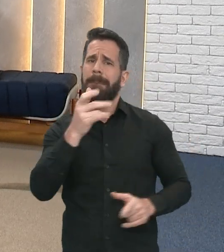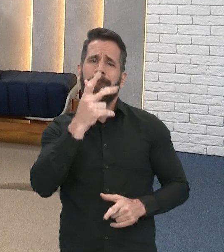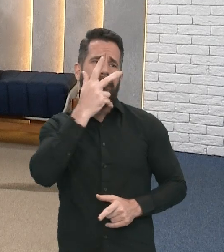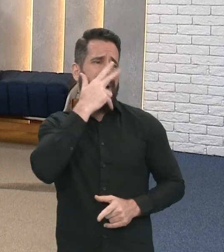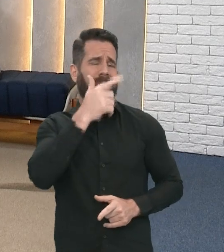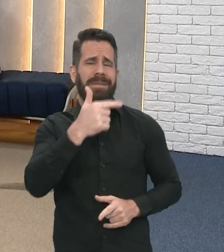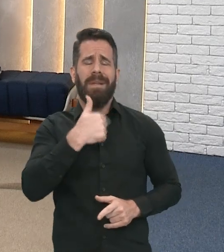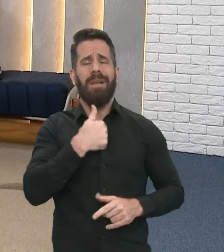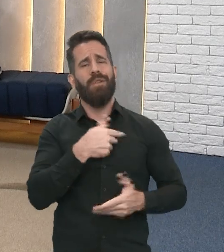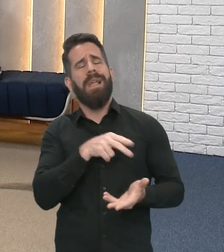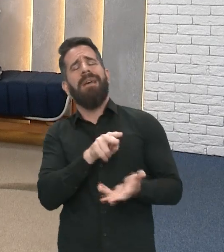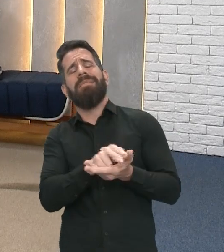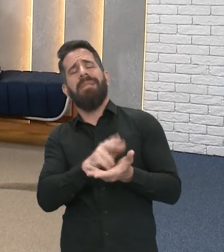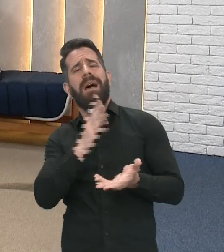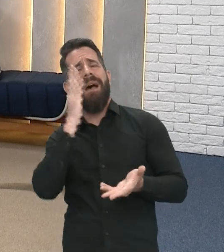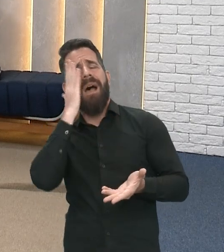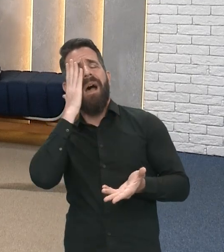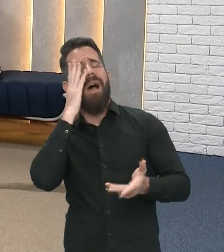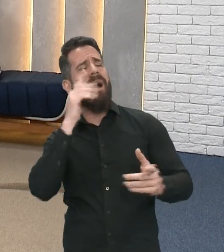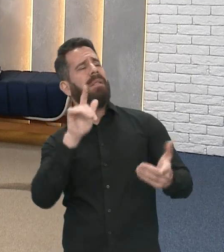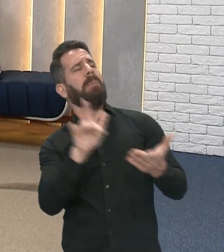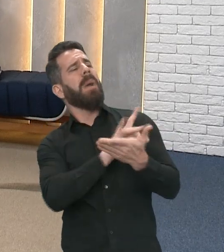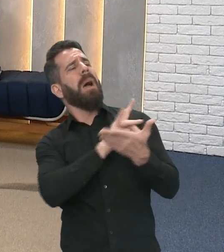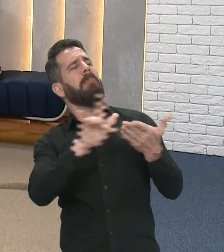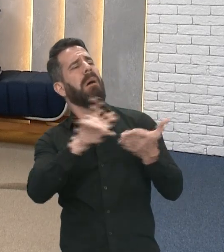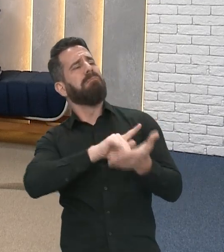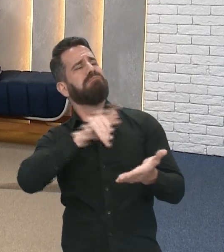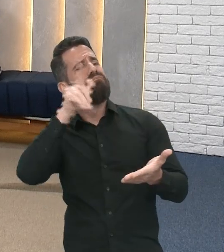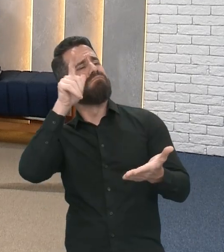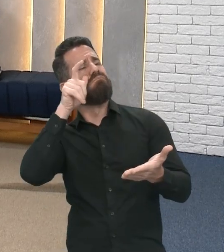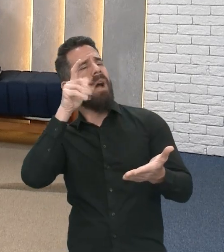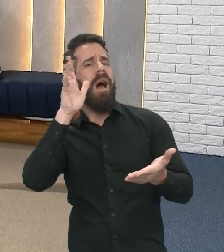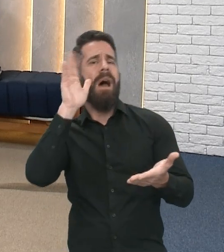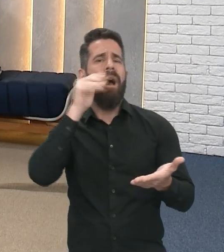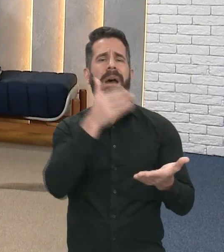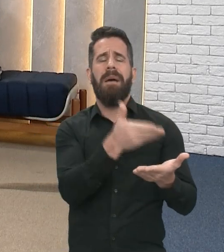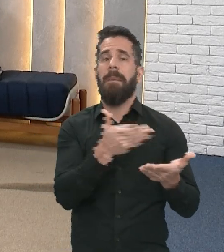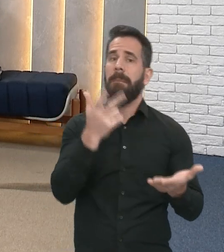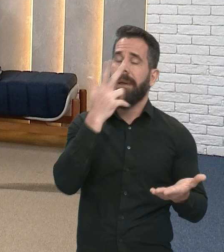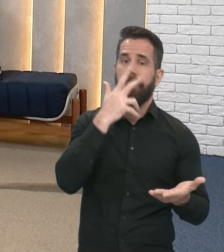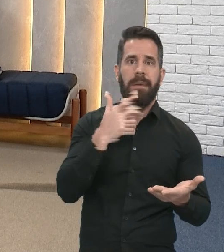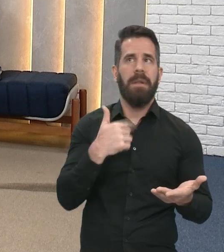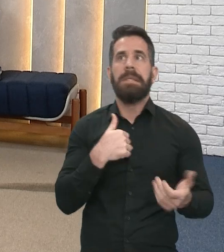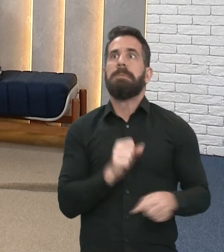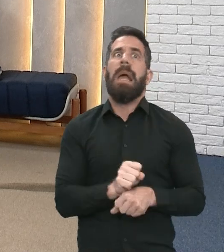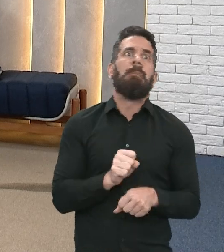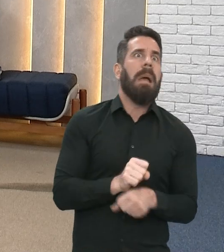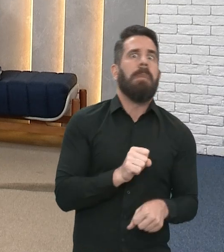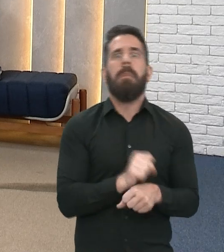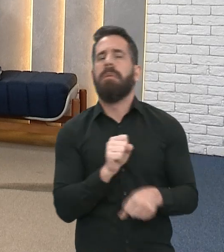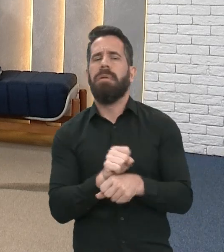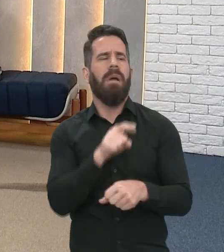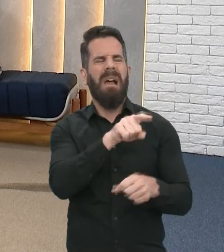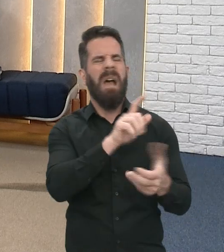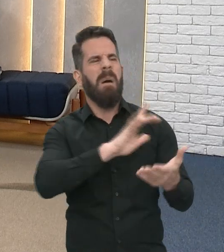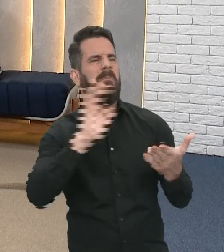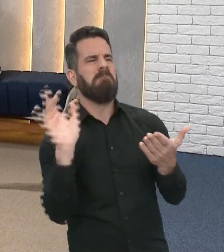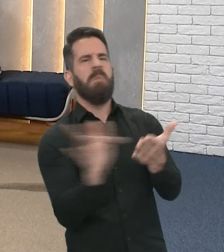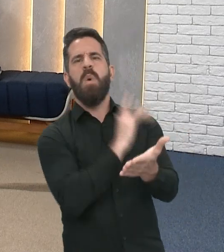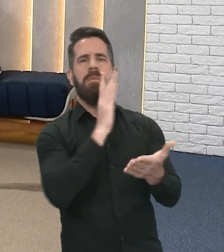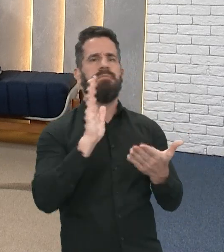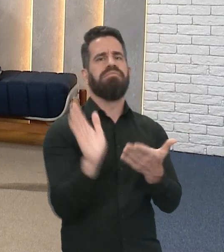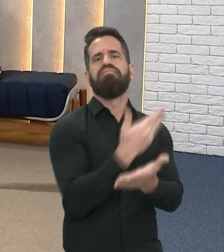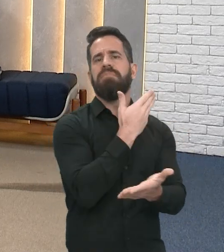jeito que está, assistindo, ela pula porque não tem condições de esperar. o conteúdo chegar depois